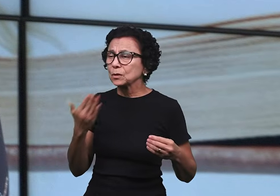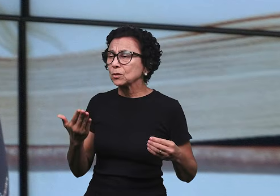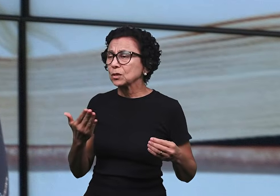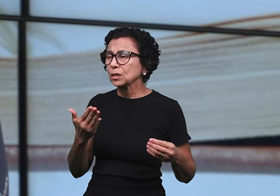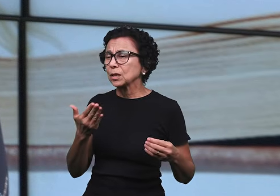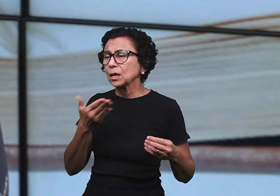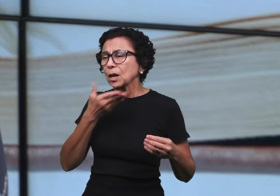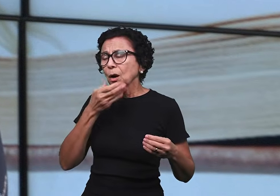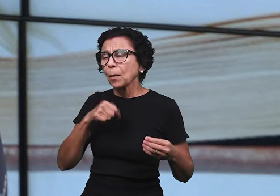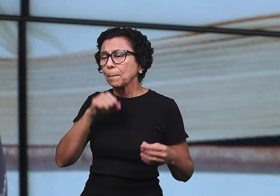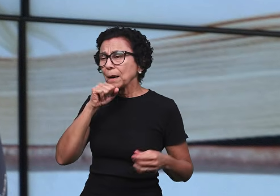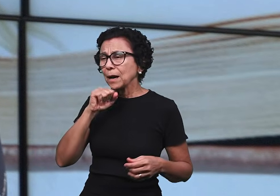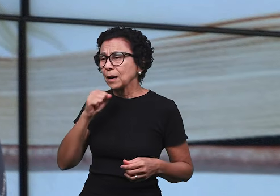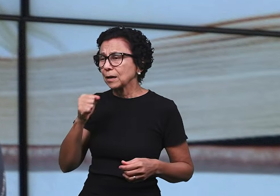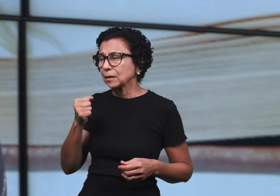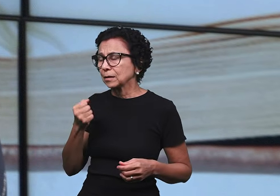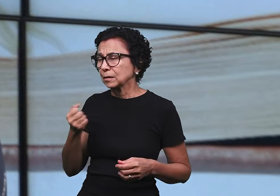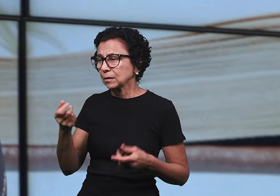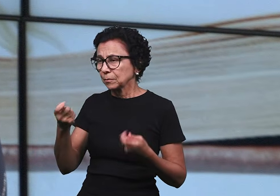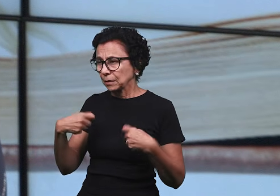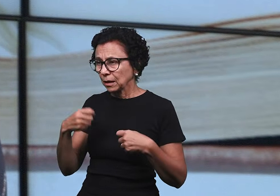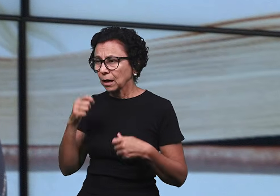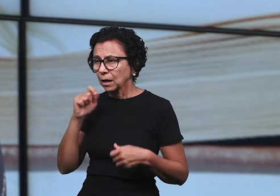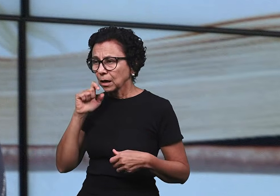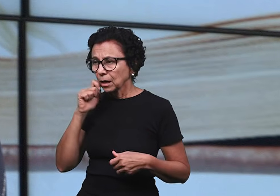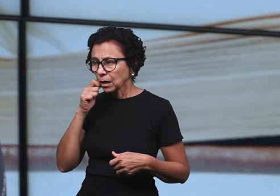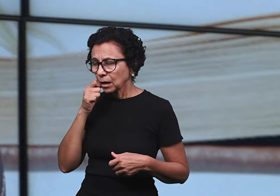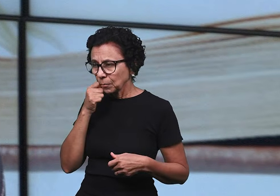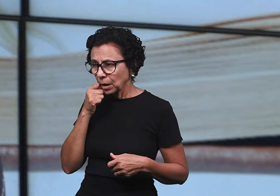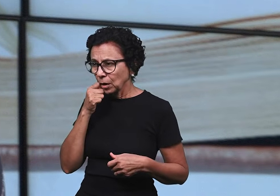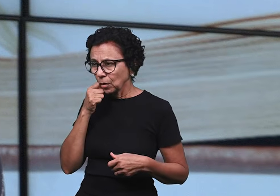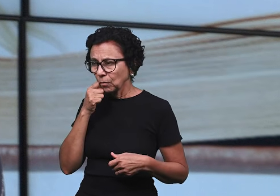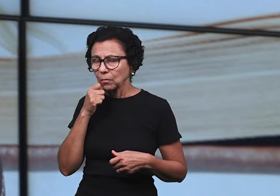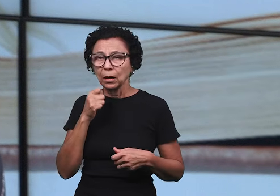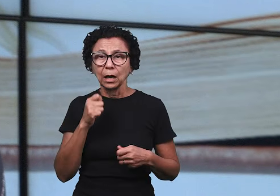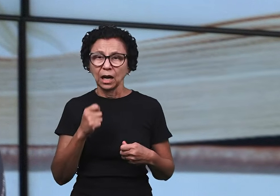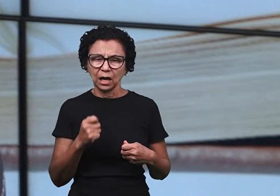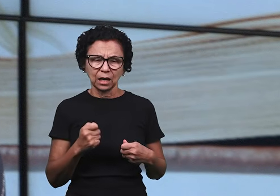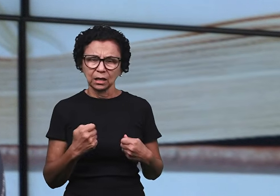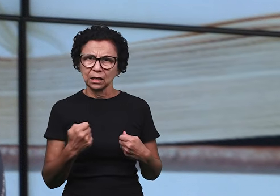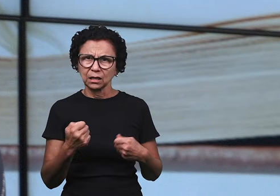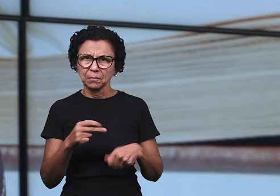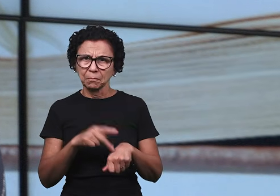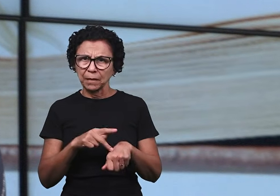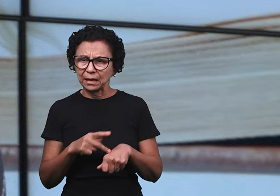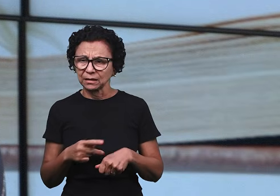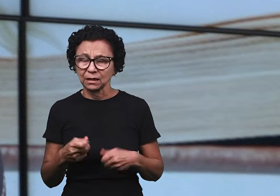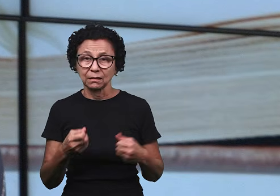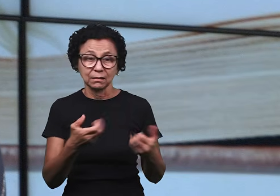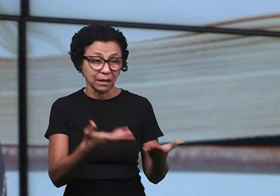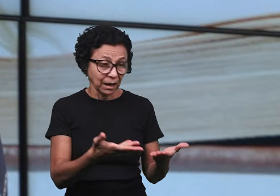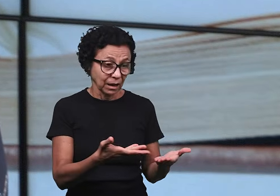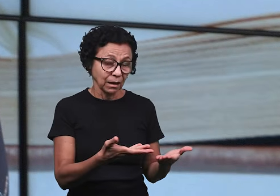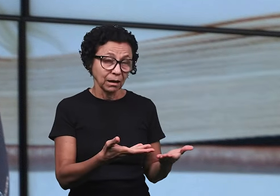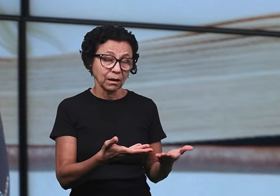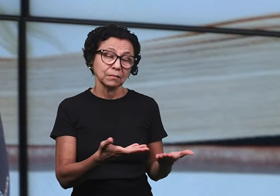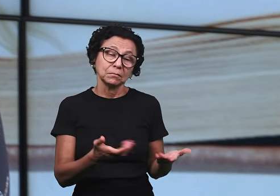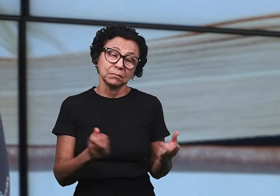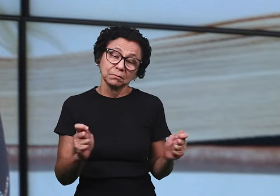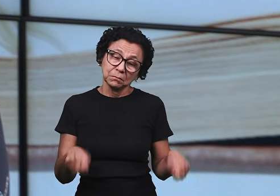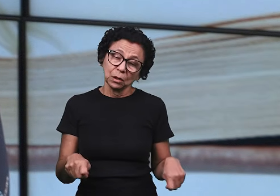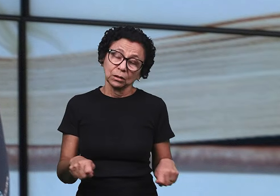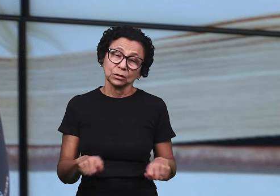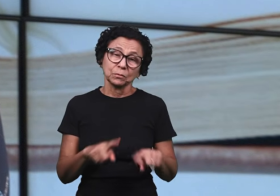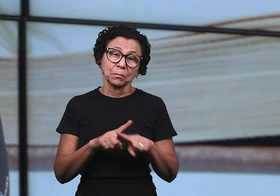filho pediu um pão, ele dá uma pedra, mas o nosso Pai Celestial não faz isso. O Pai Celestial,